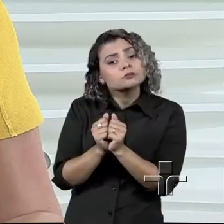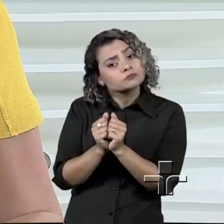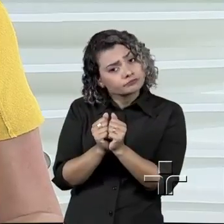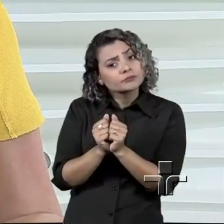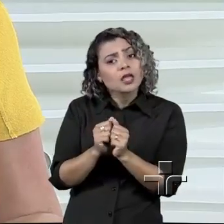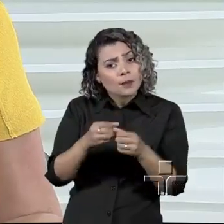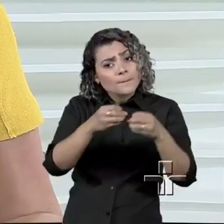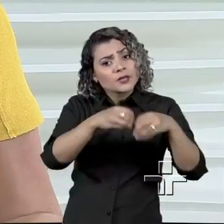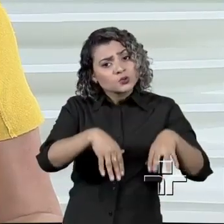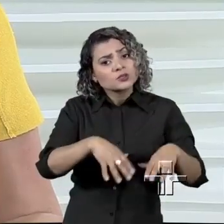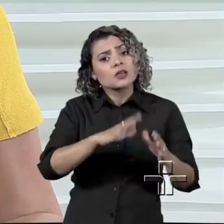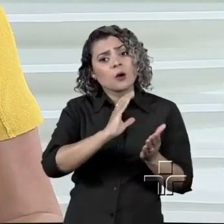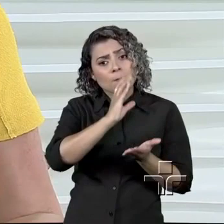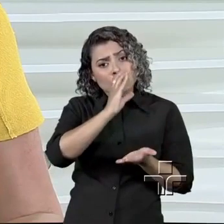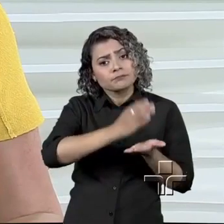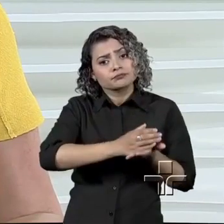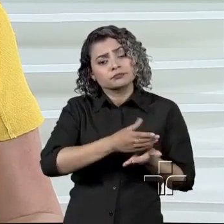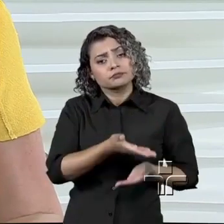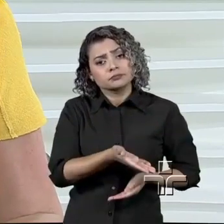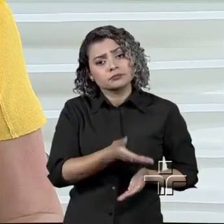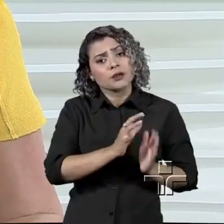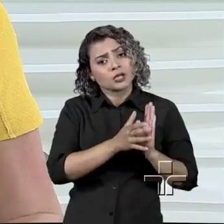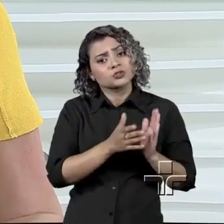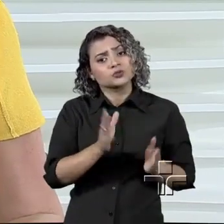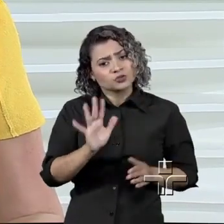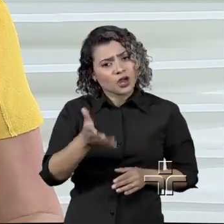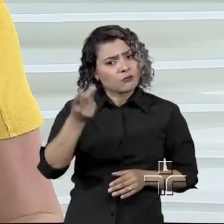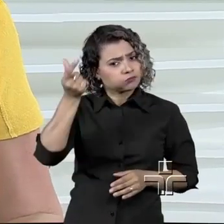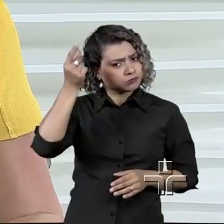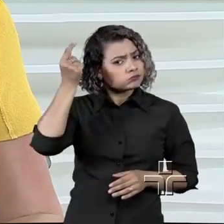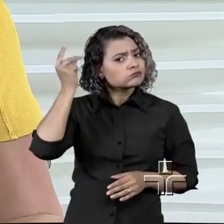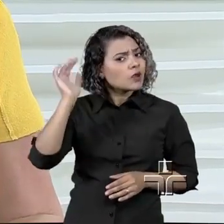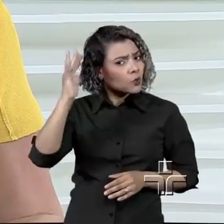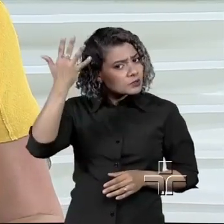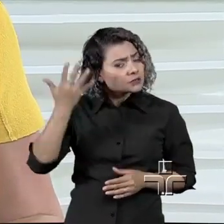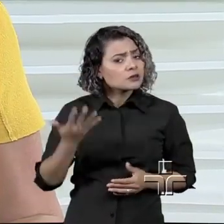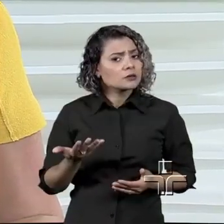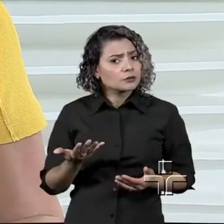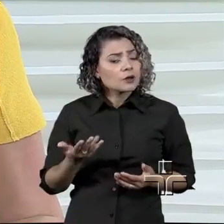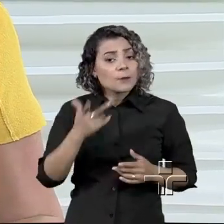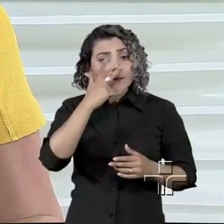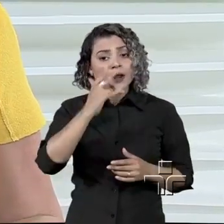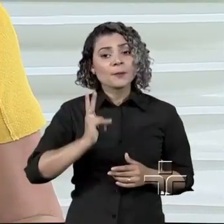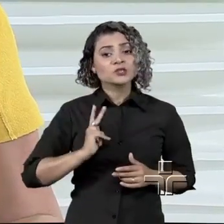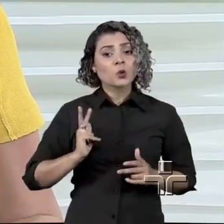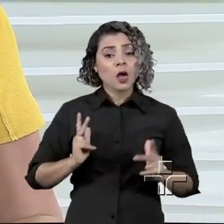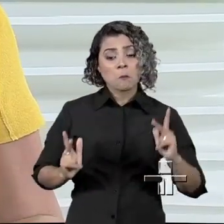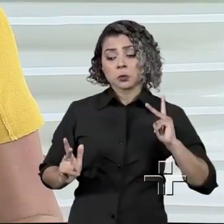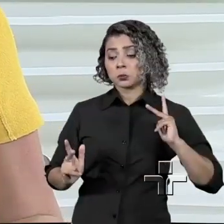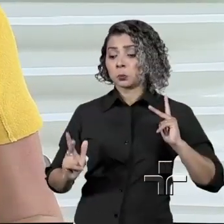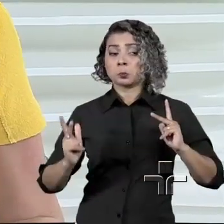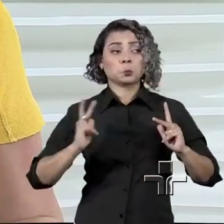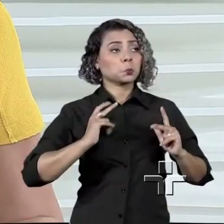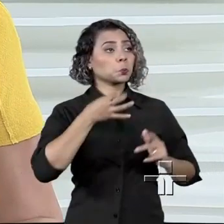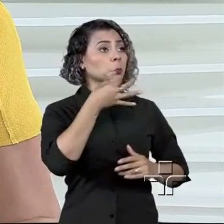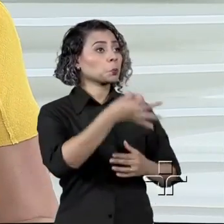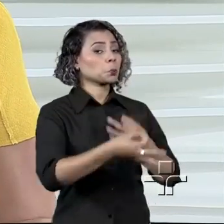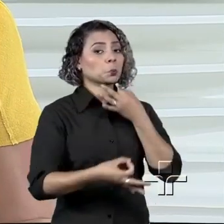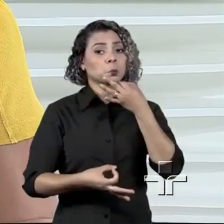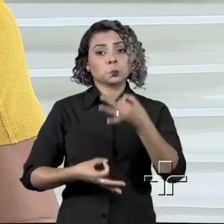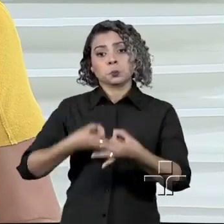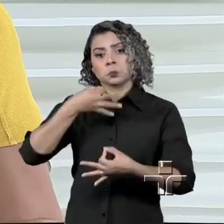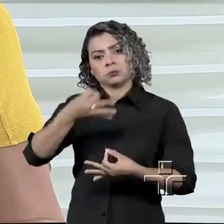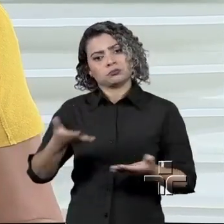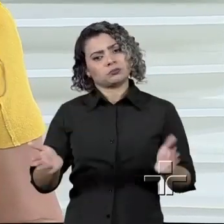até prejudicial, como muitas vezes já foi, né, porque vira uma questão pessoal de cada um vai lá e fala o que